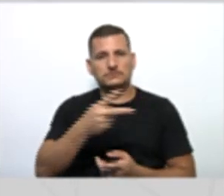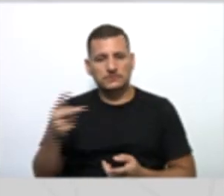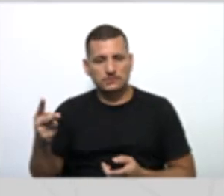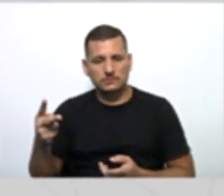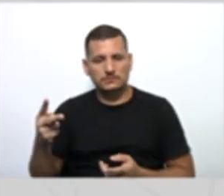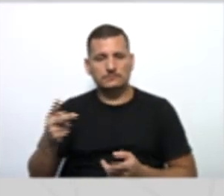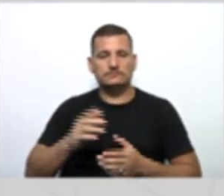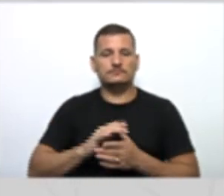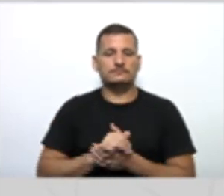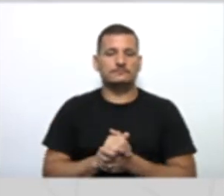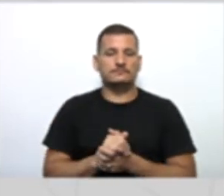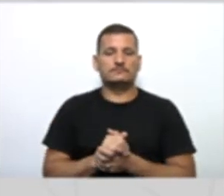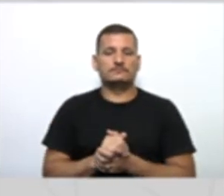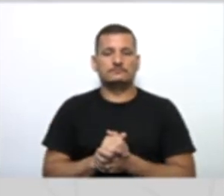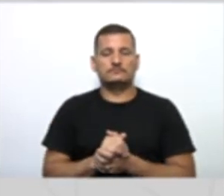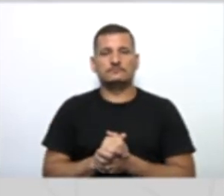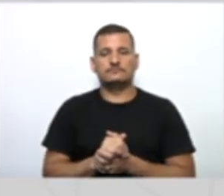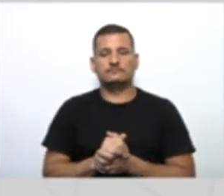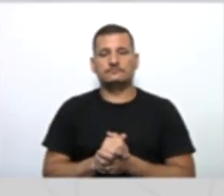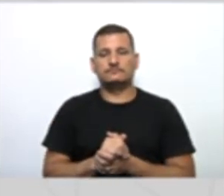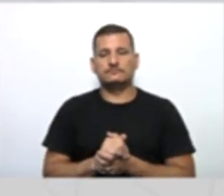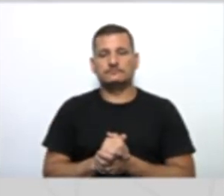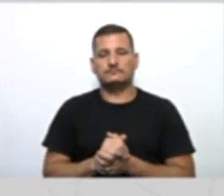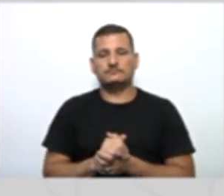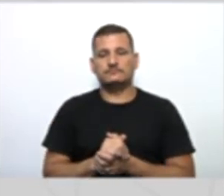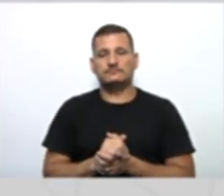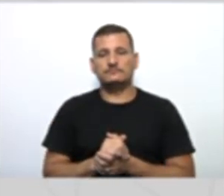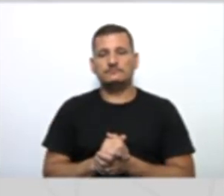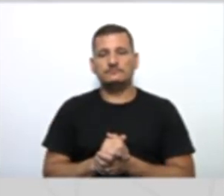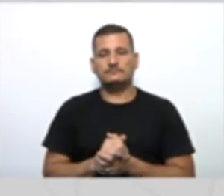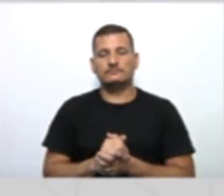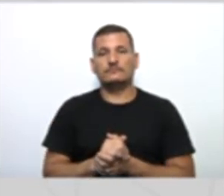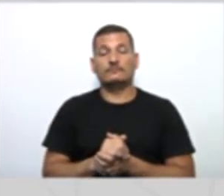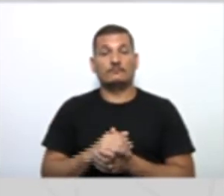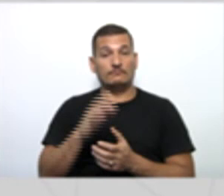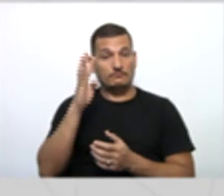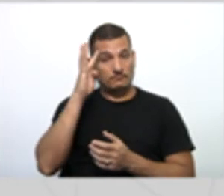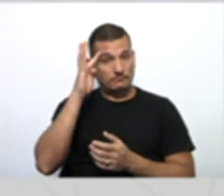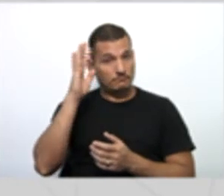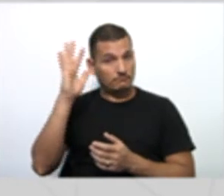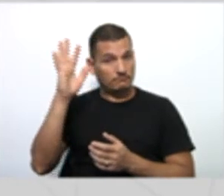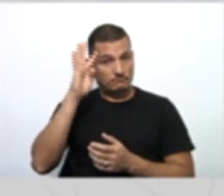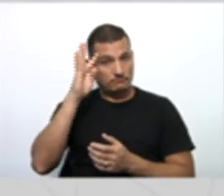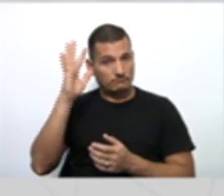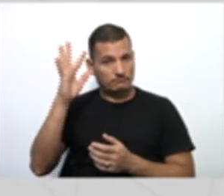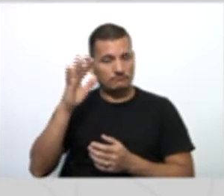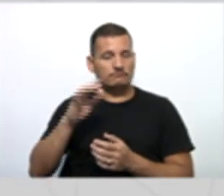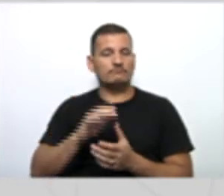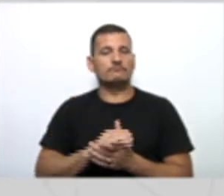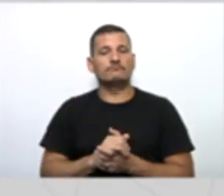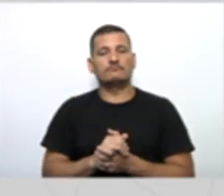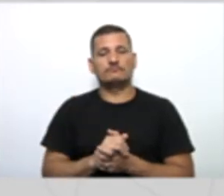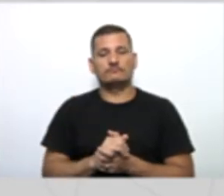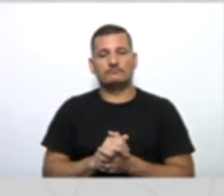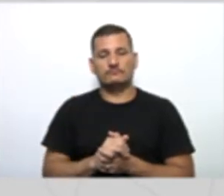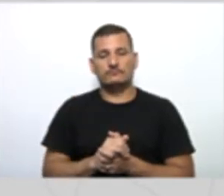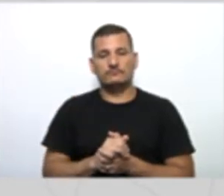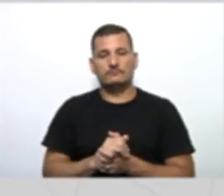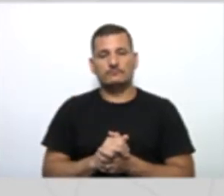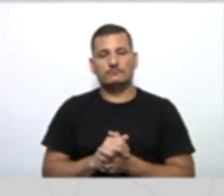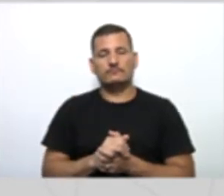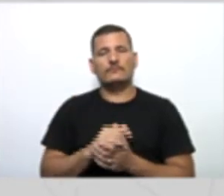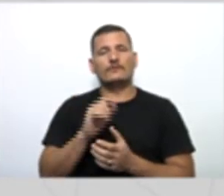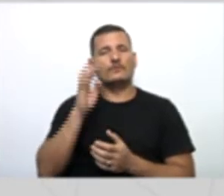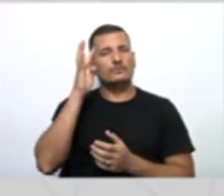semanas, quanto tempo que eu vou gastar? A minha fundamentação teórica é essencial. E o que é isso? É